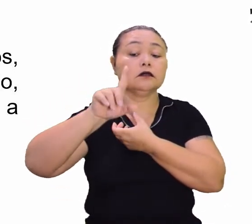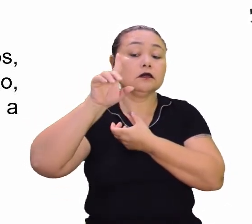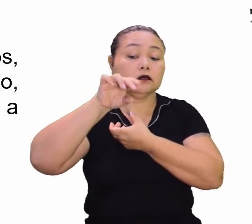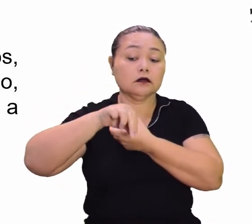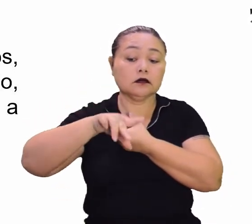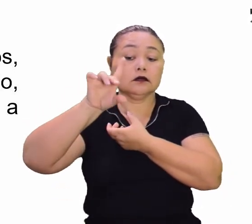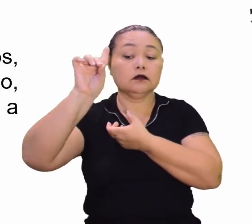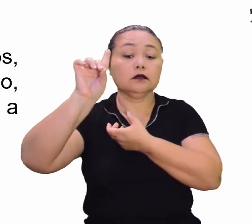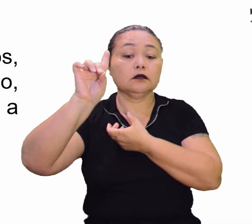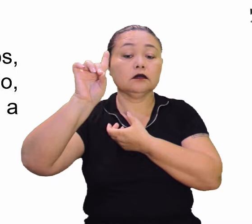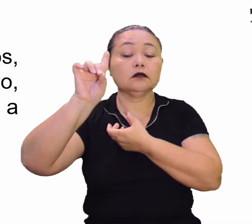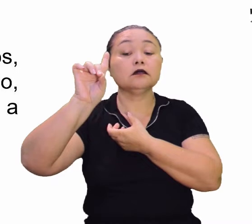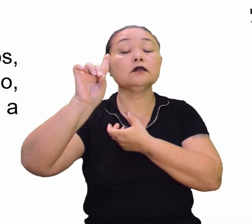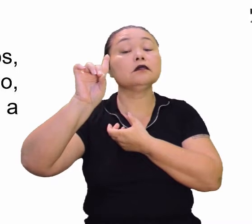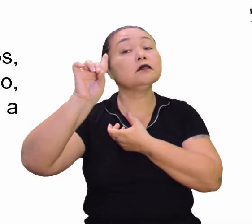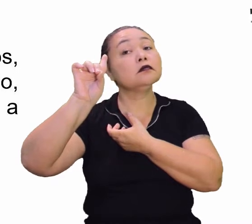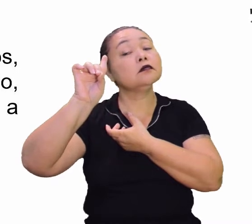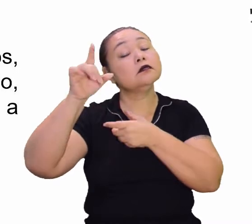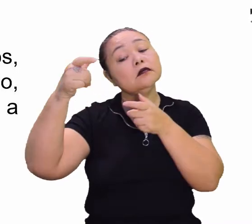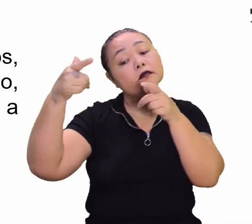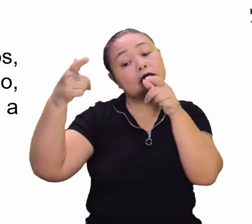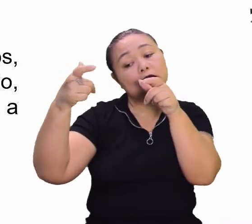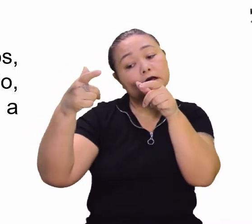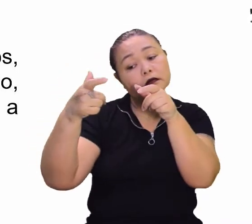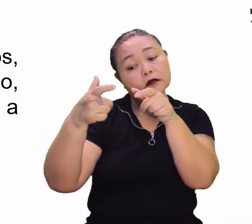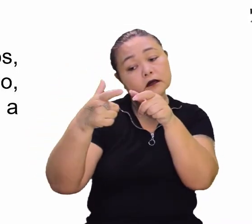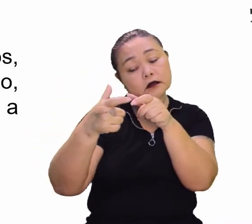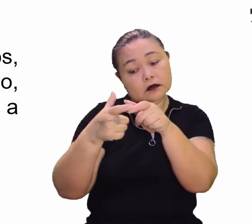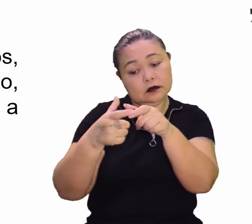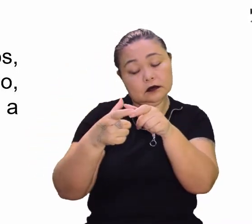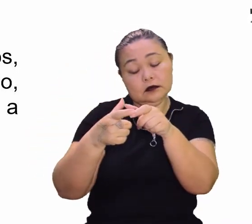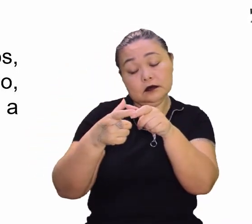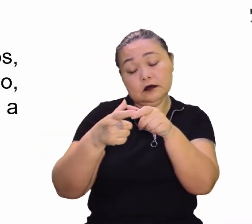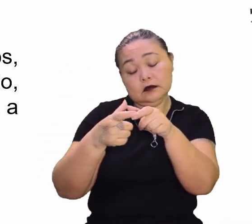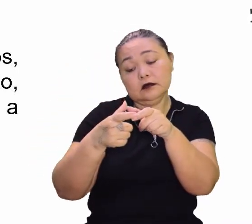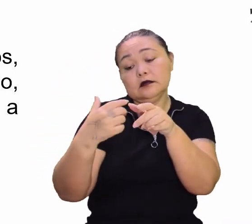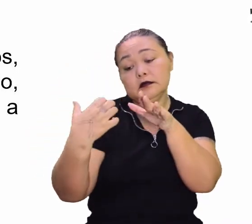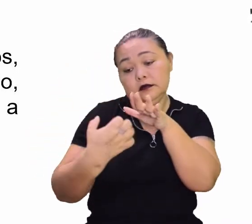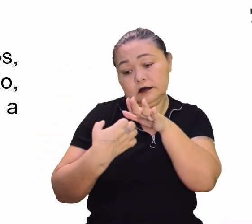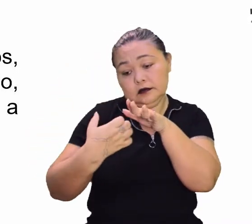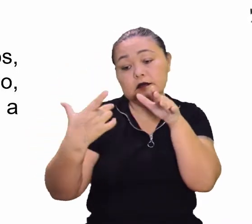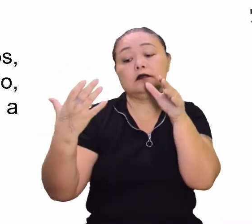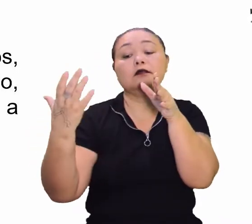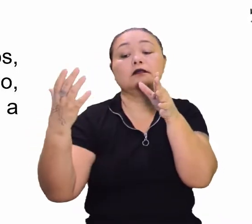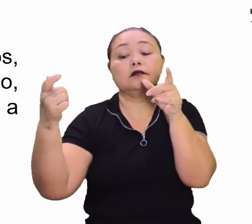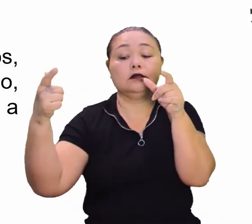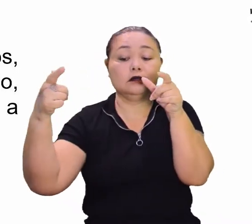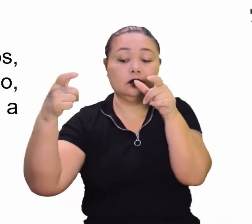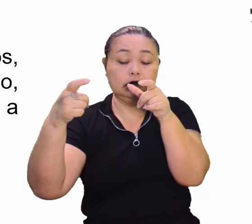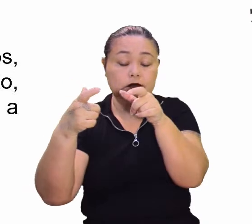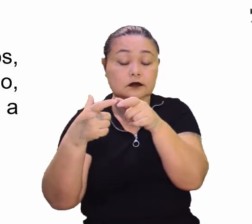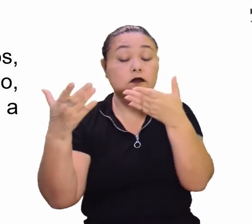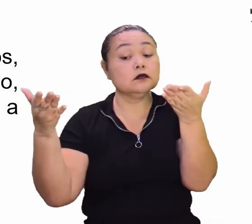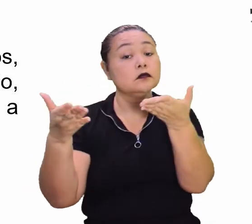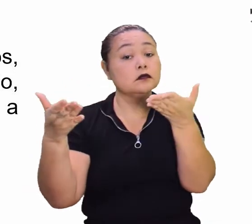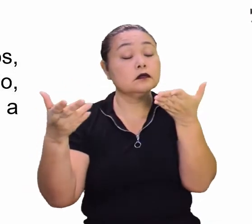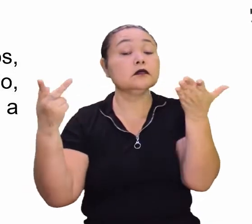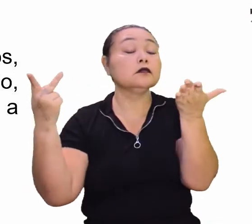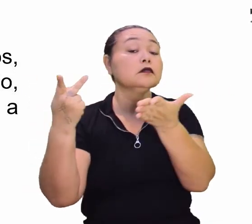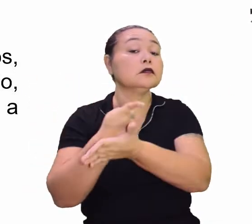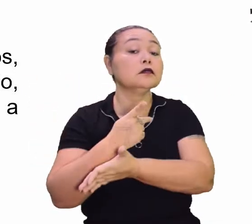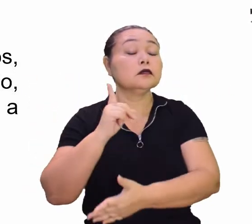Nordeste dos Estados Unidos, vem diminuindo a expansão industrial. Porque hoje, né, o que